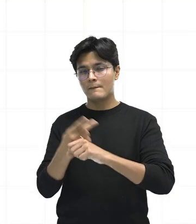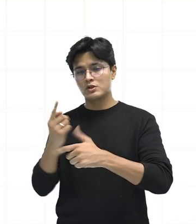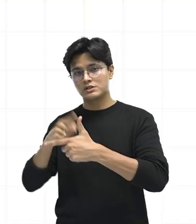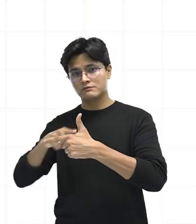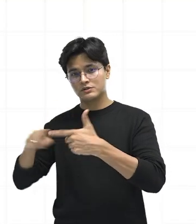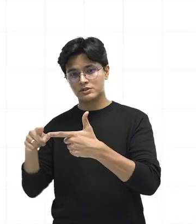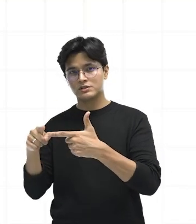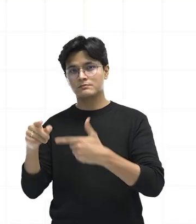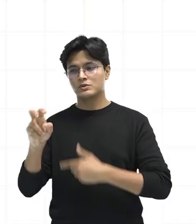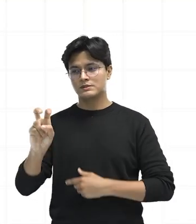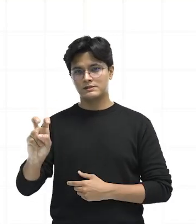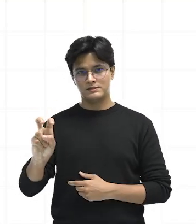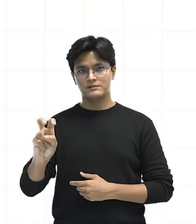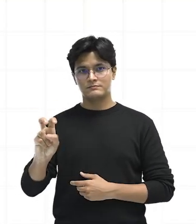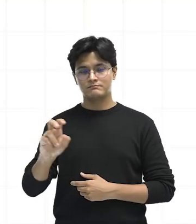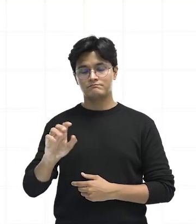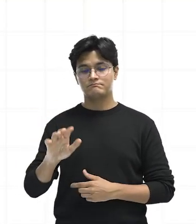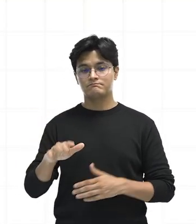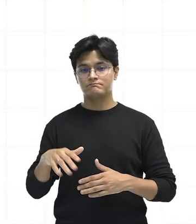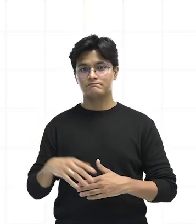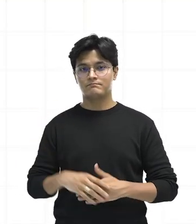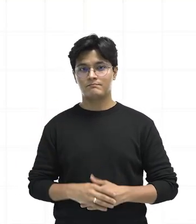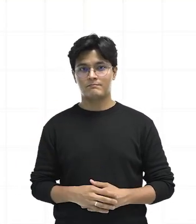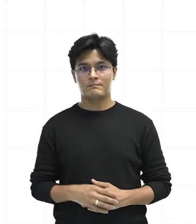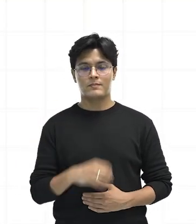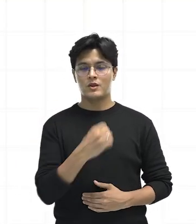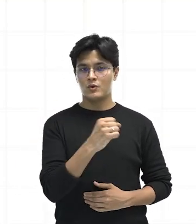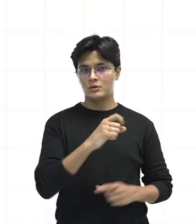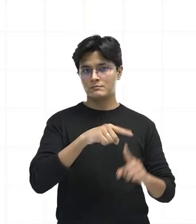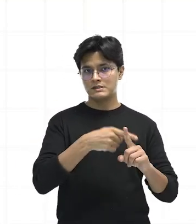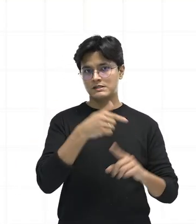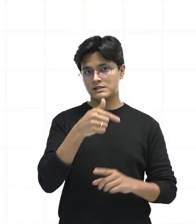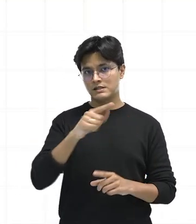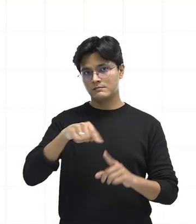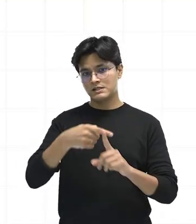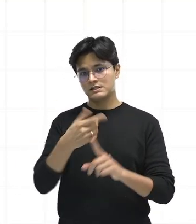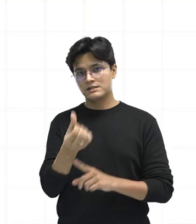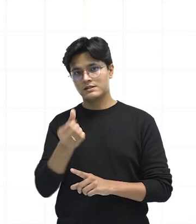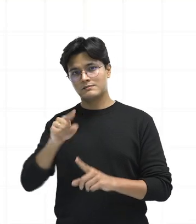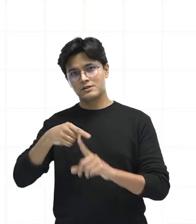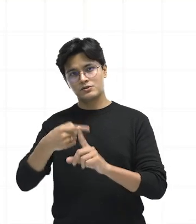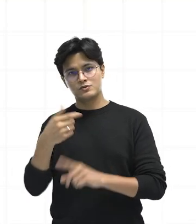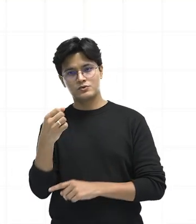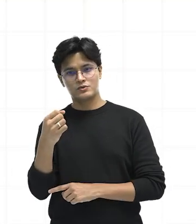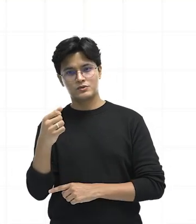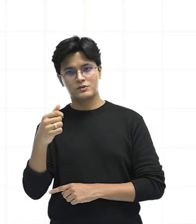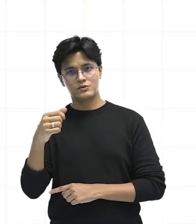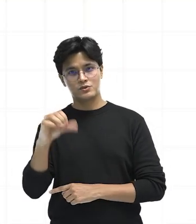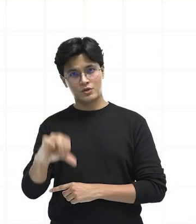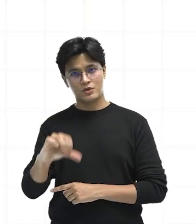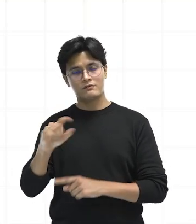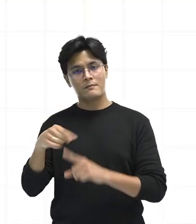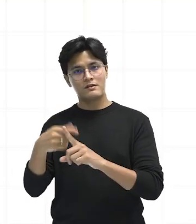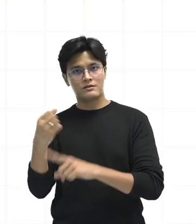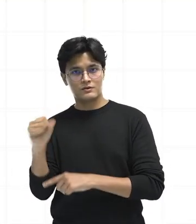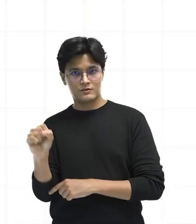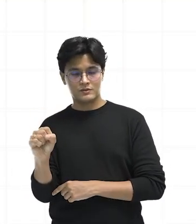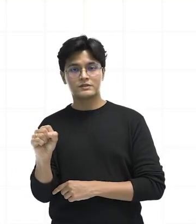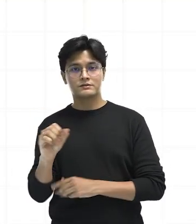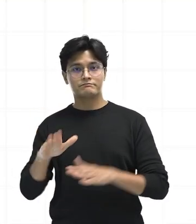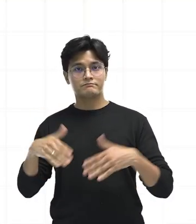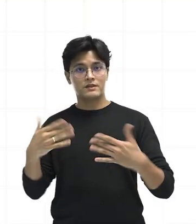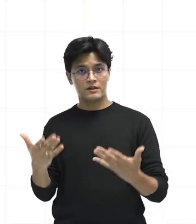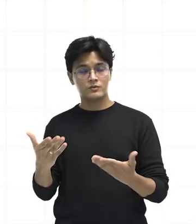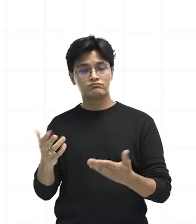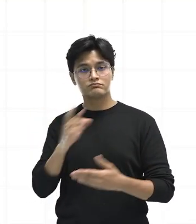ficar 8 mais 7 mais 6, mais 9 mais 8 de novo. Ok? Então o total aqui